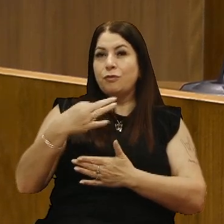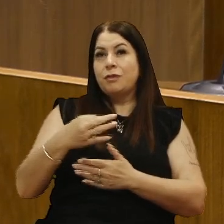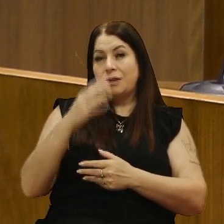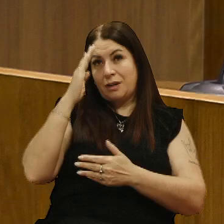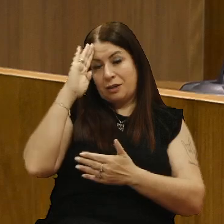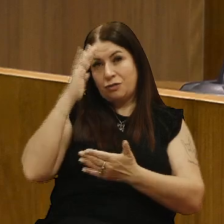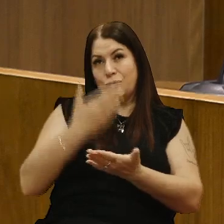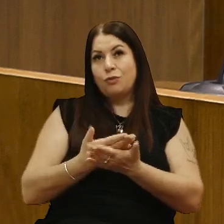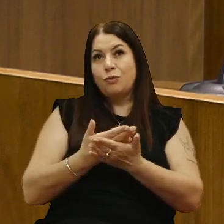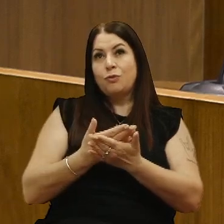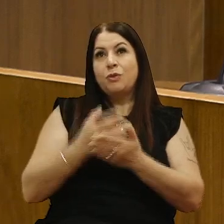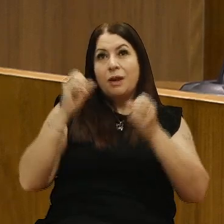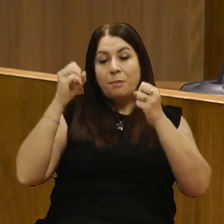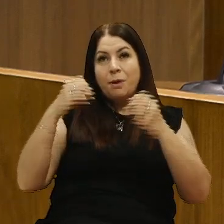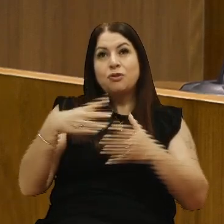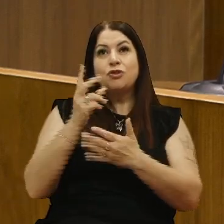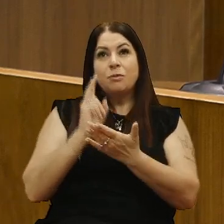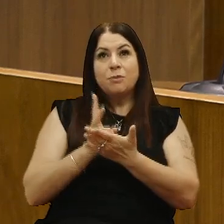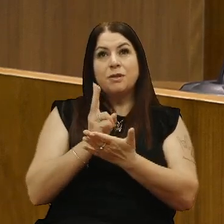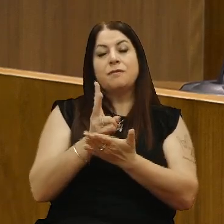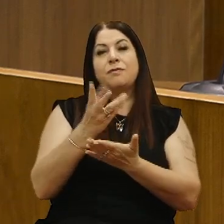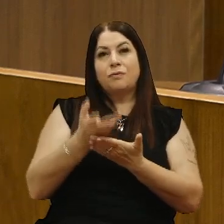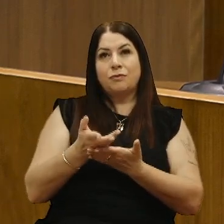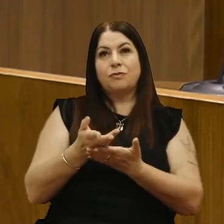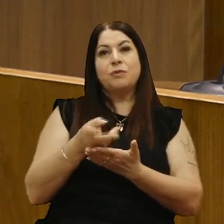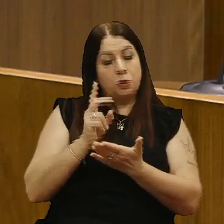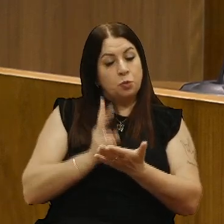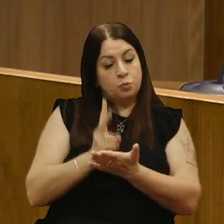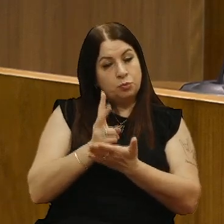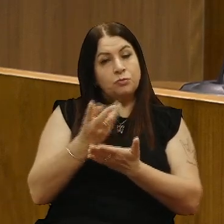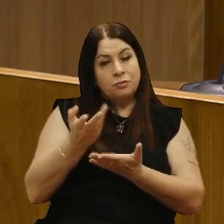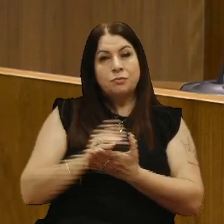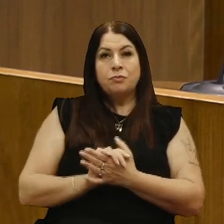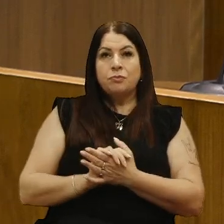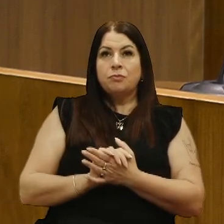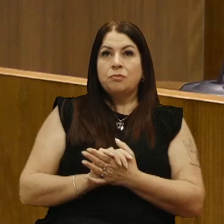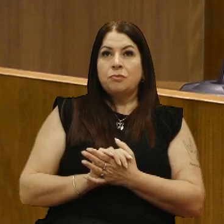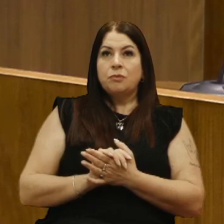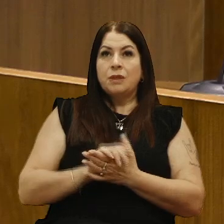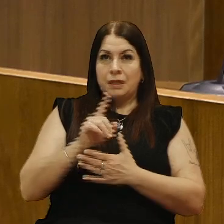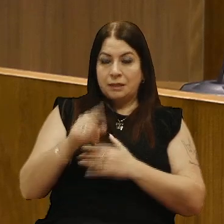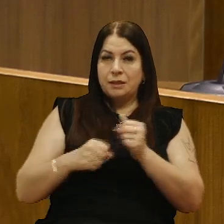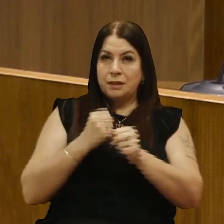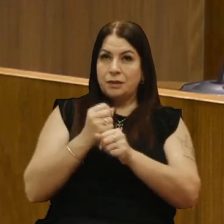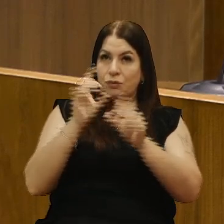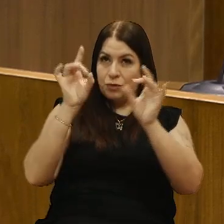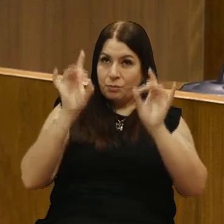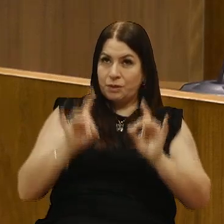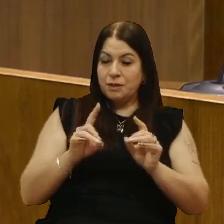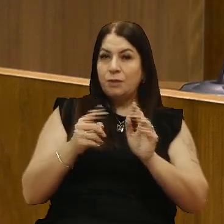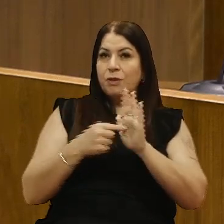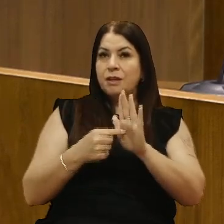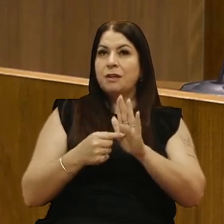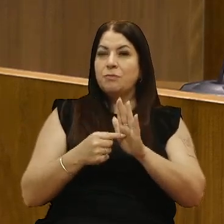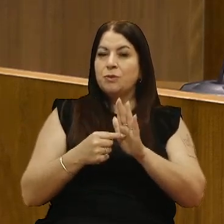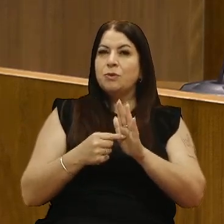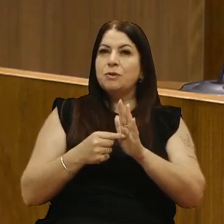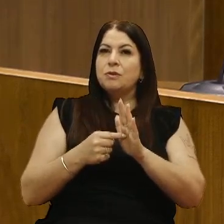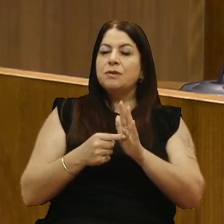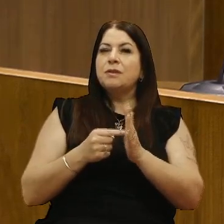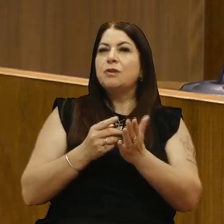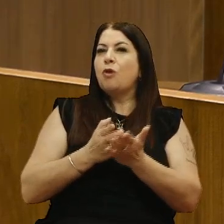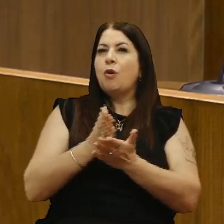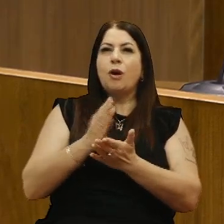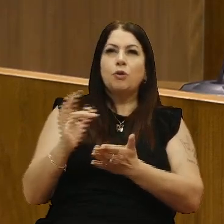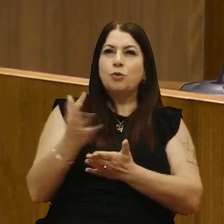acreditou que a magia precisava continuar e continuou. Nesse ano tão especial, queremos honrar todos